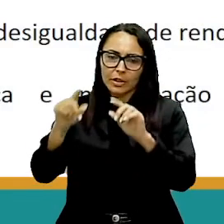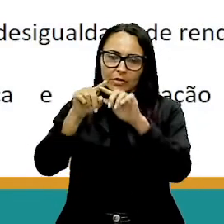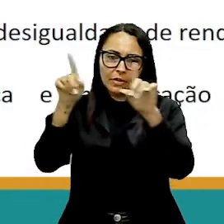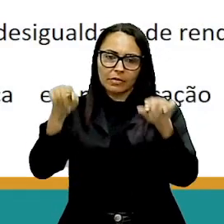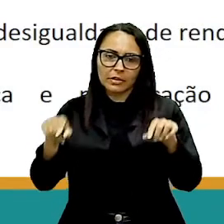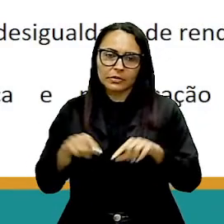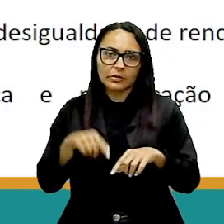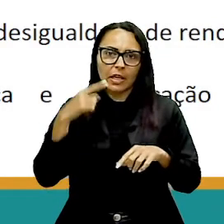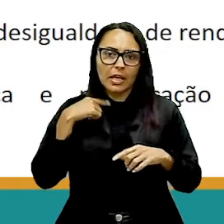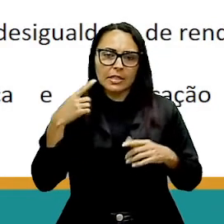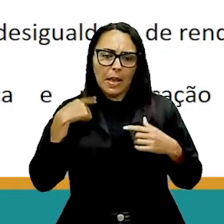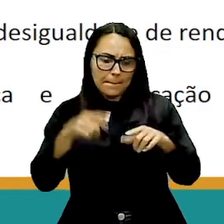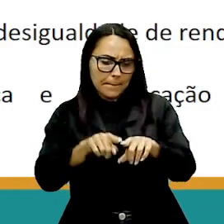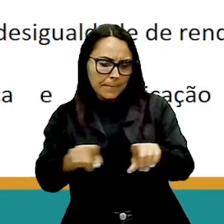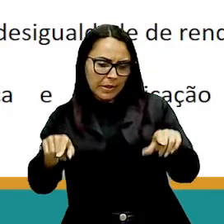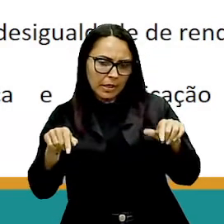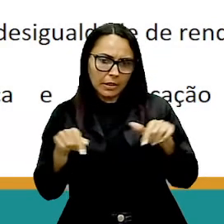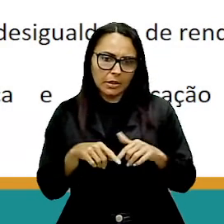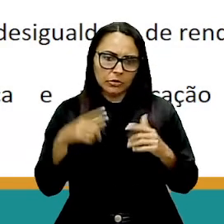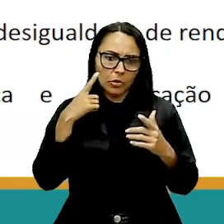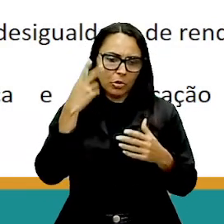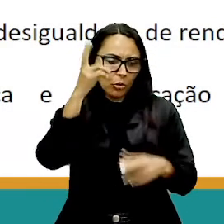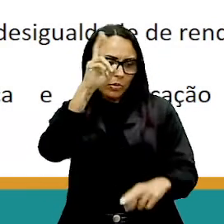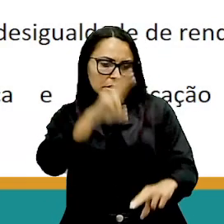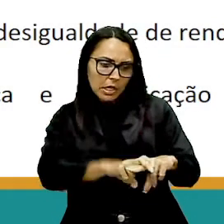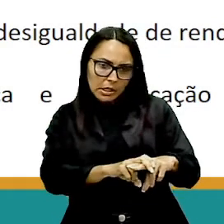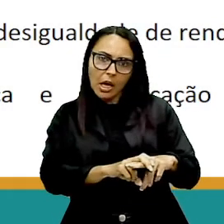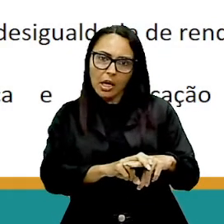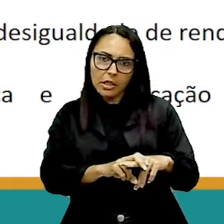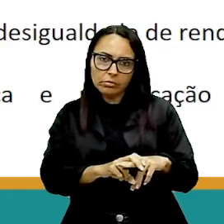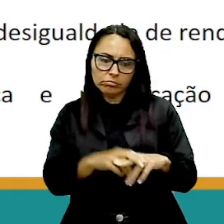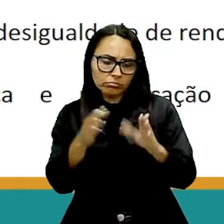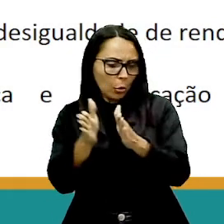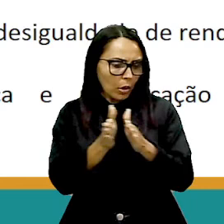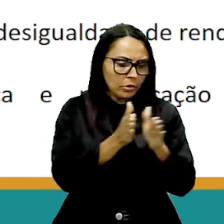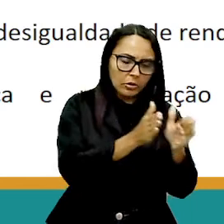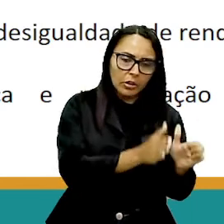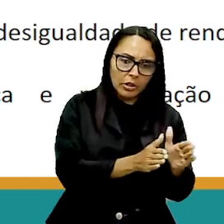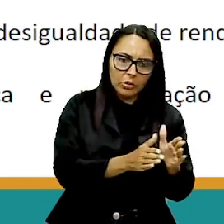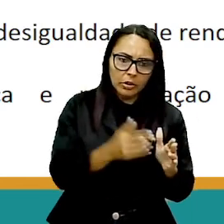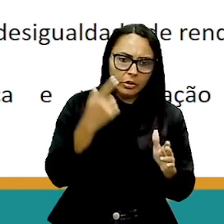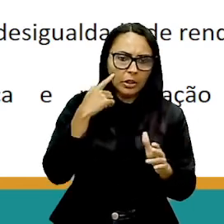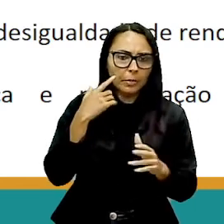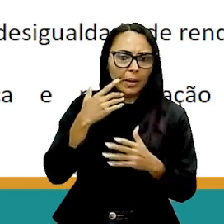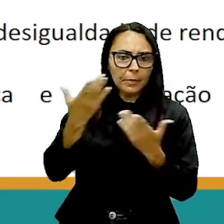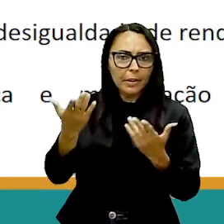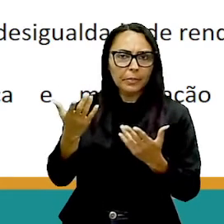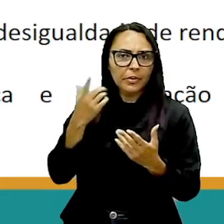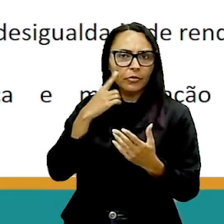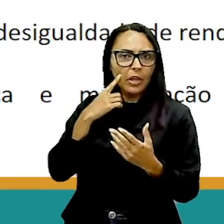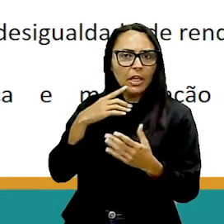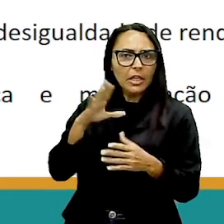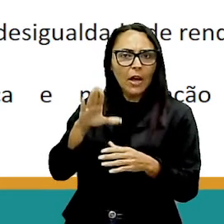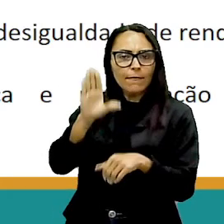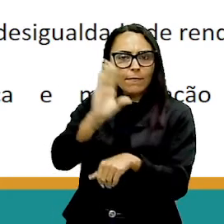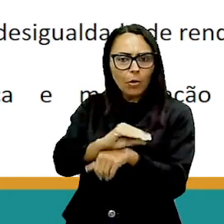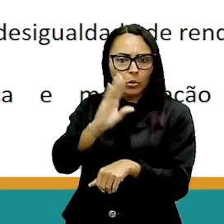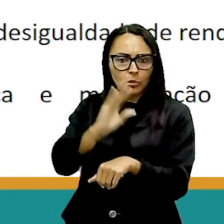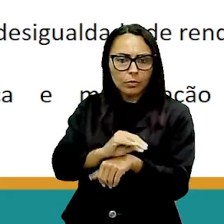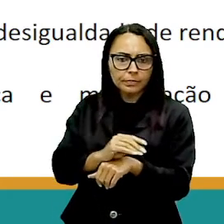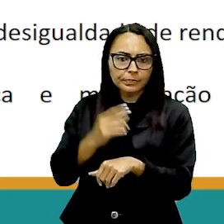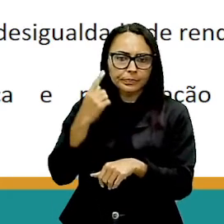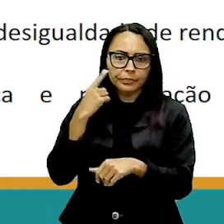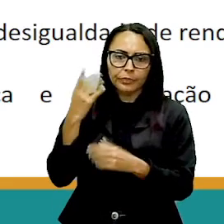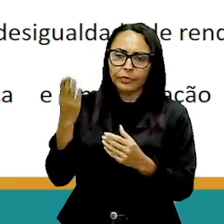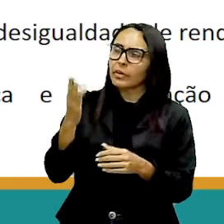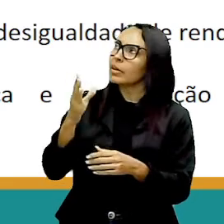essa é minha classe. Como estou sentada no canto esquerdo, não dá para me ver na foto. Da esquerda para a